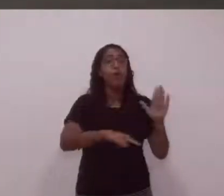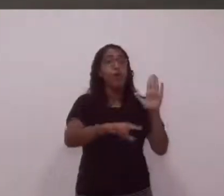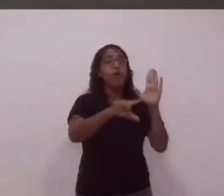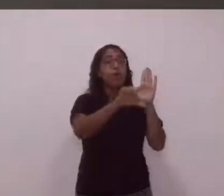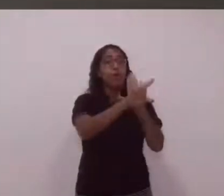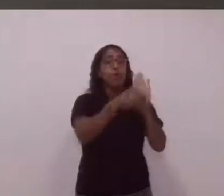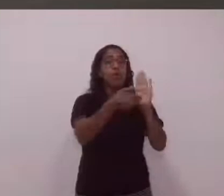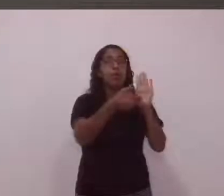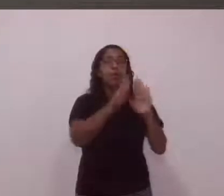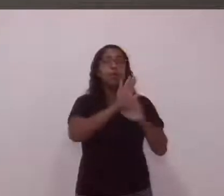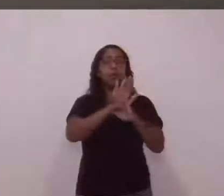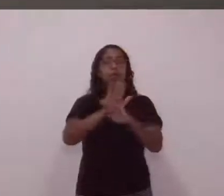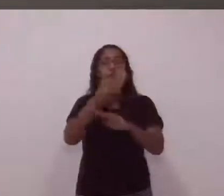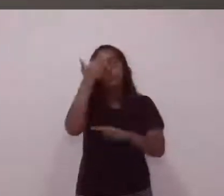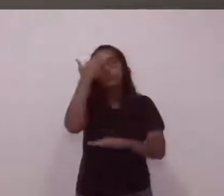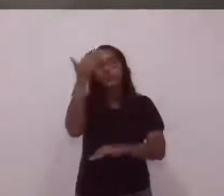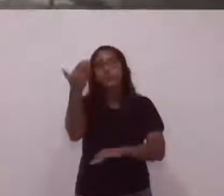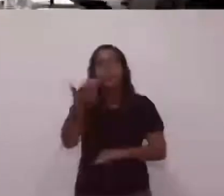obrigado